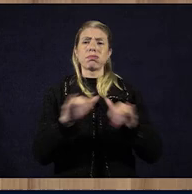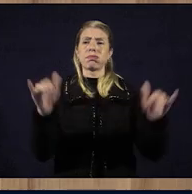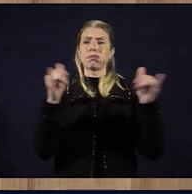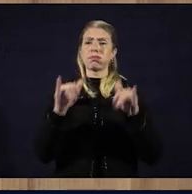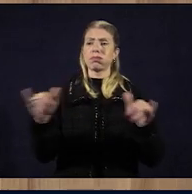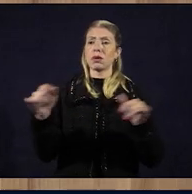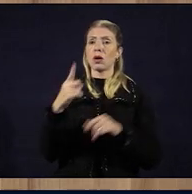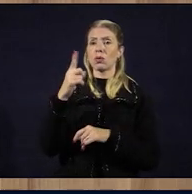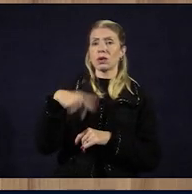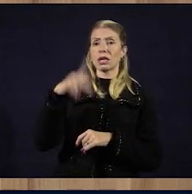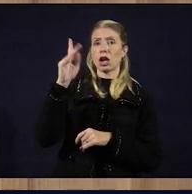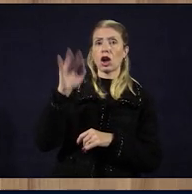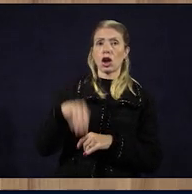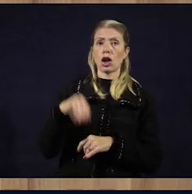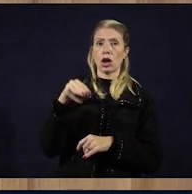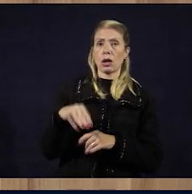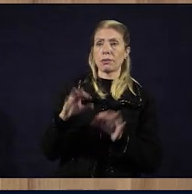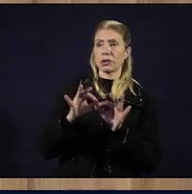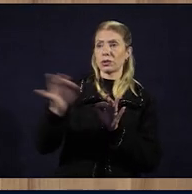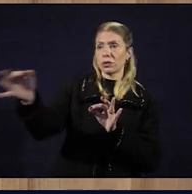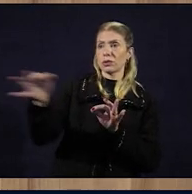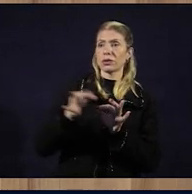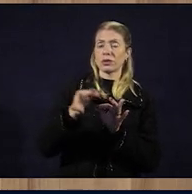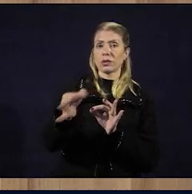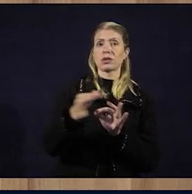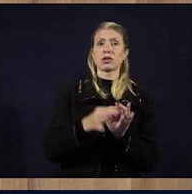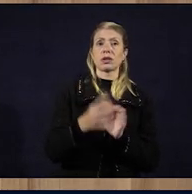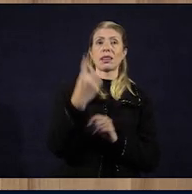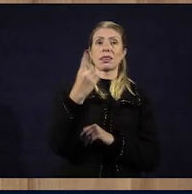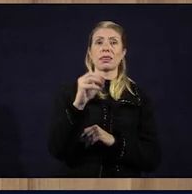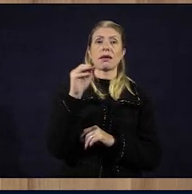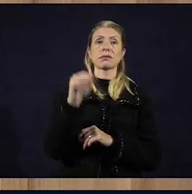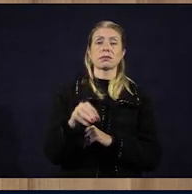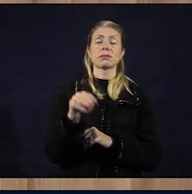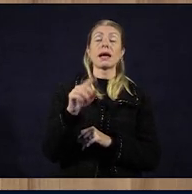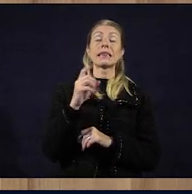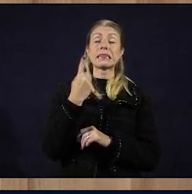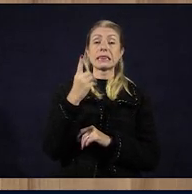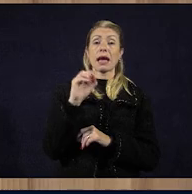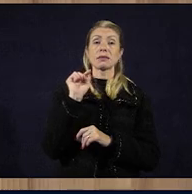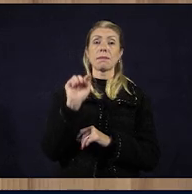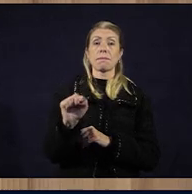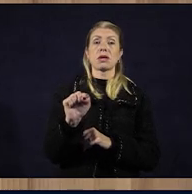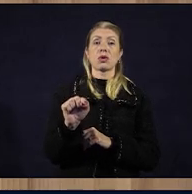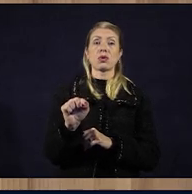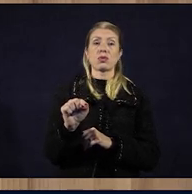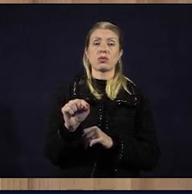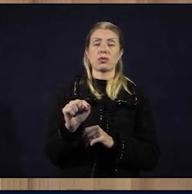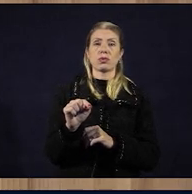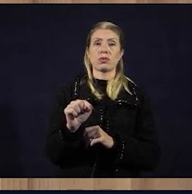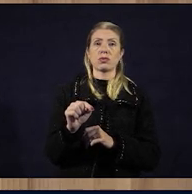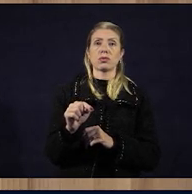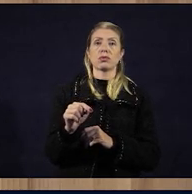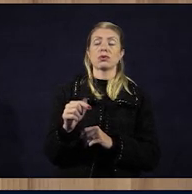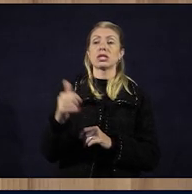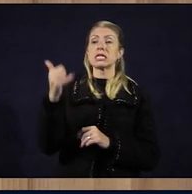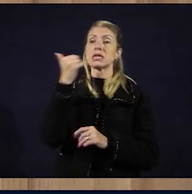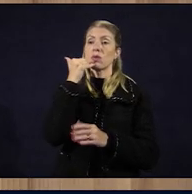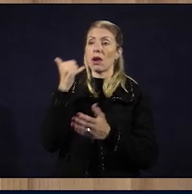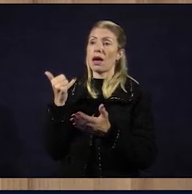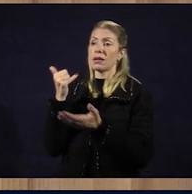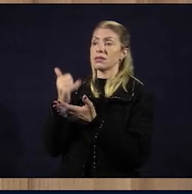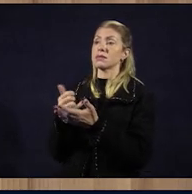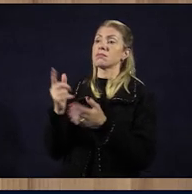quilômetro quadrado a gente conseguir colocar 10 mil dispositivos com 4G com 5g 1 milhão dispositivos então é muito